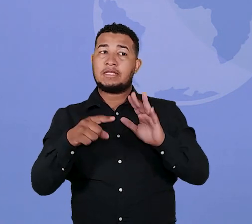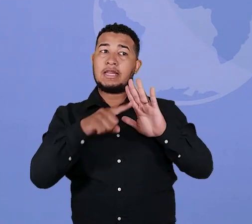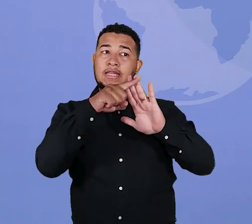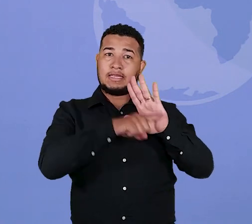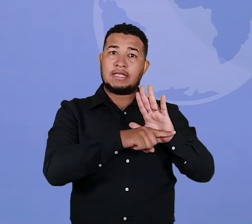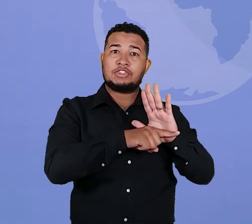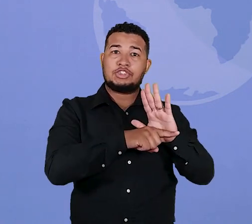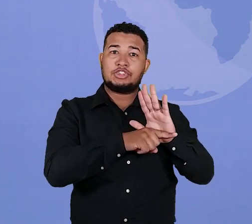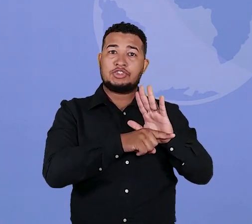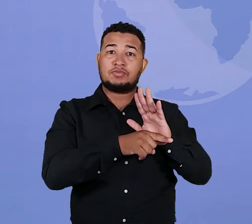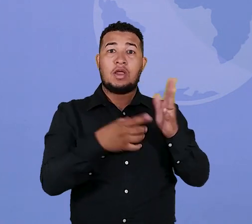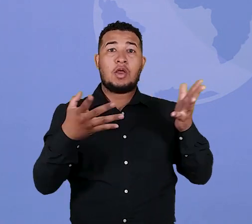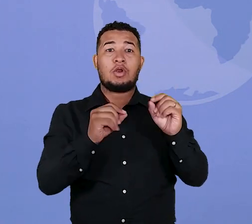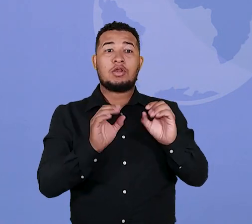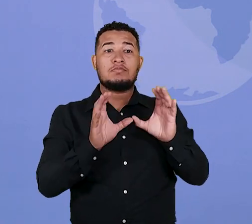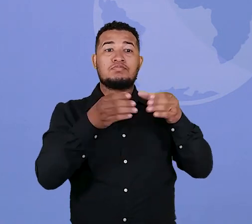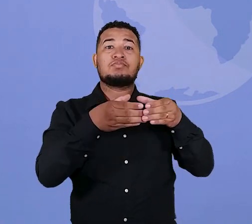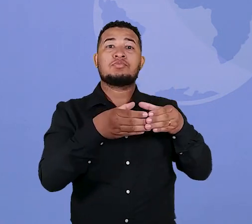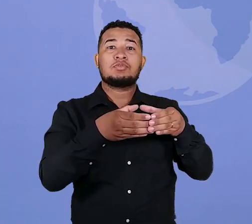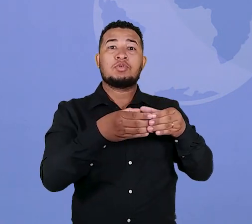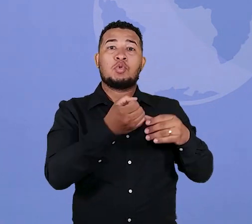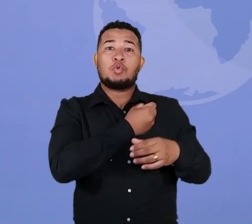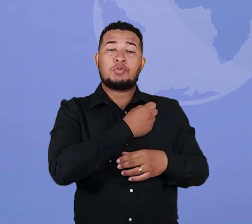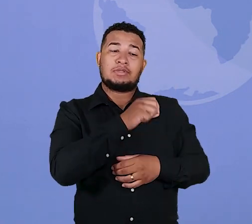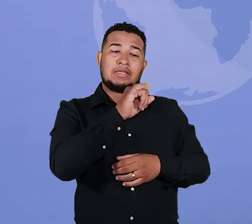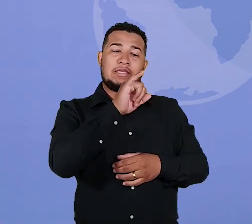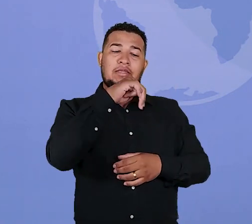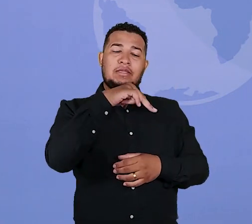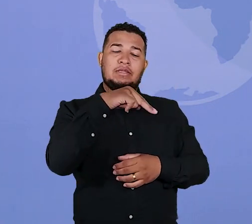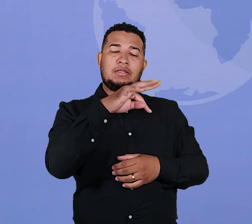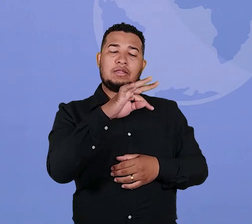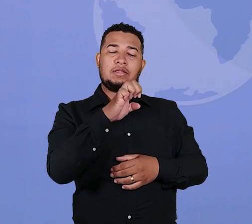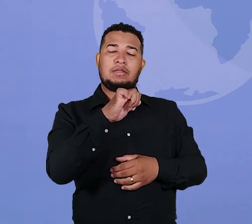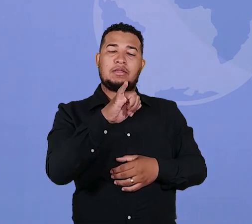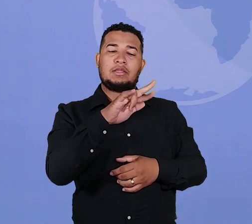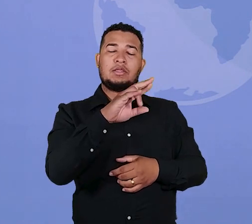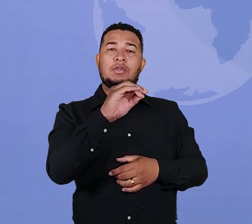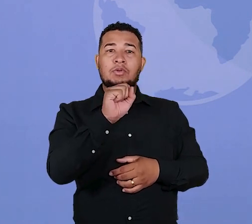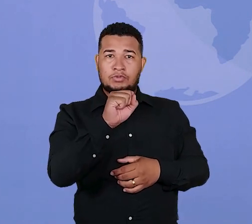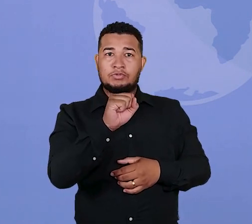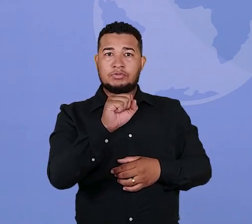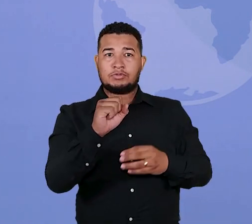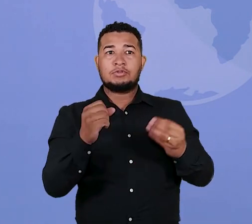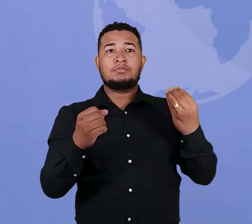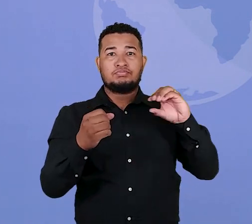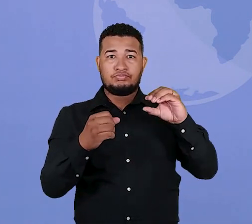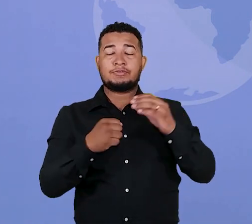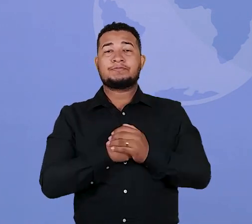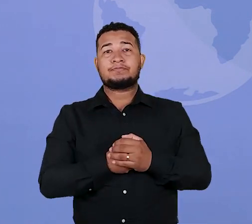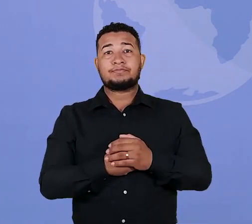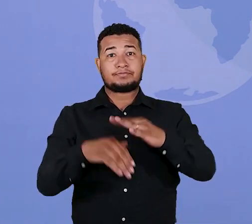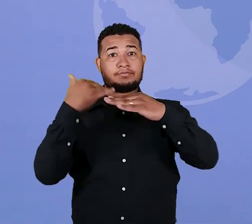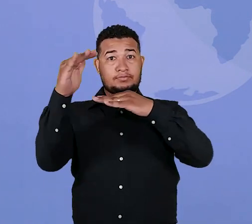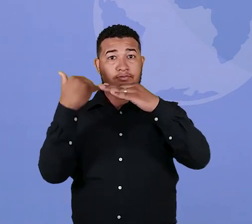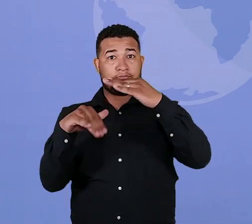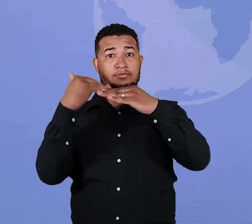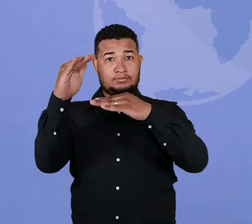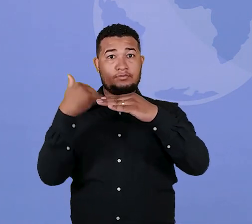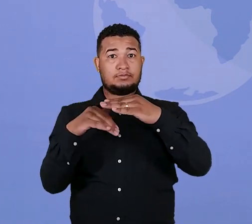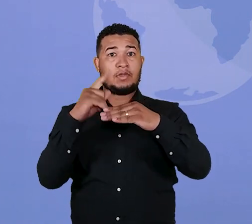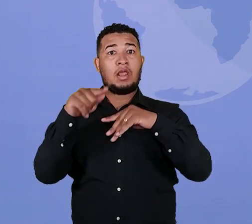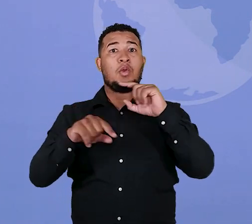Acrescenta os negativos. Temos agora o conjunto dos números inteiros. Acrescenta os decimais e